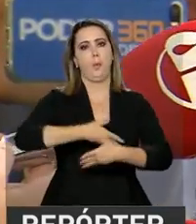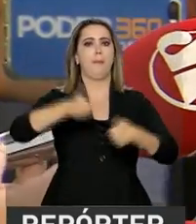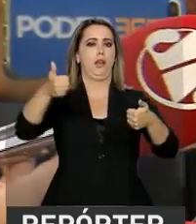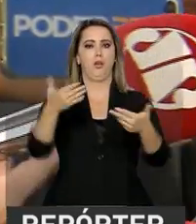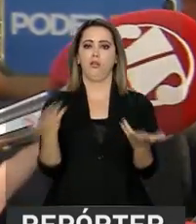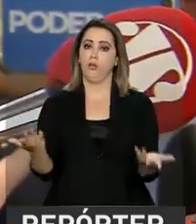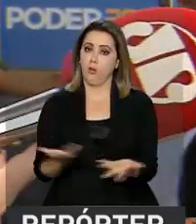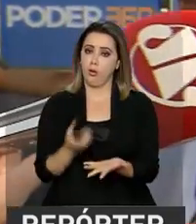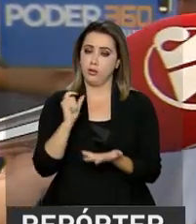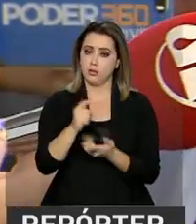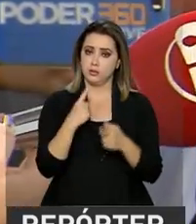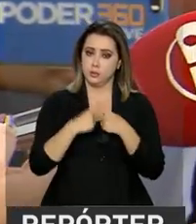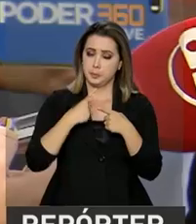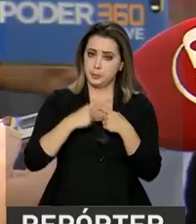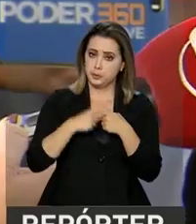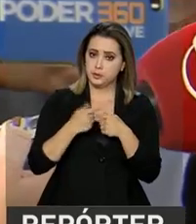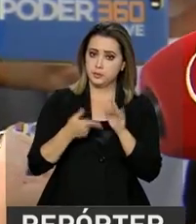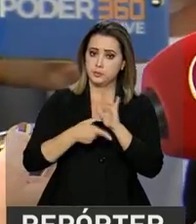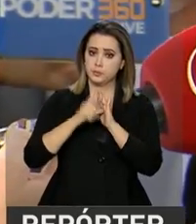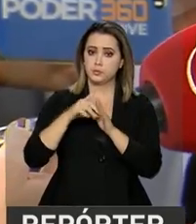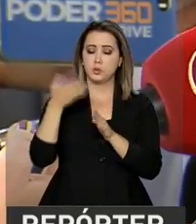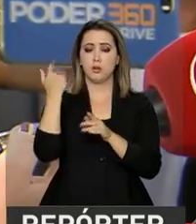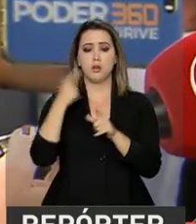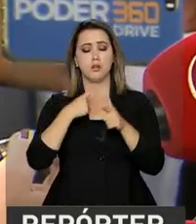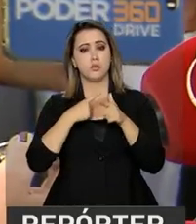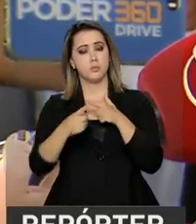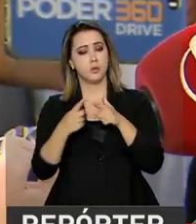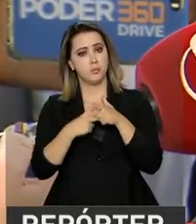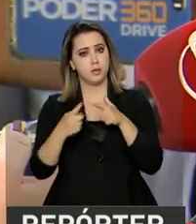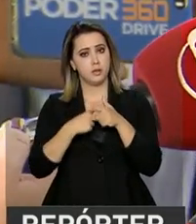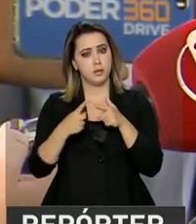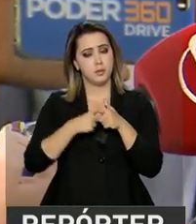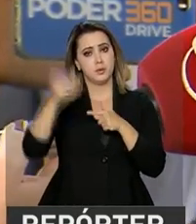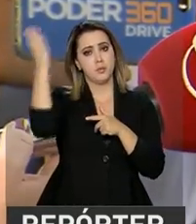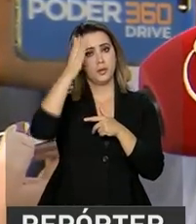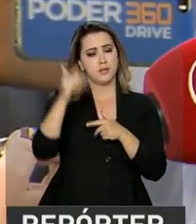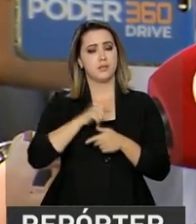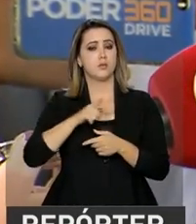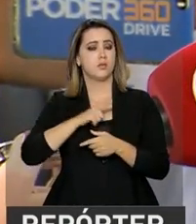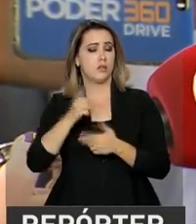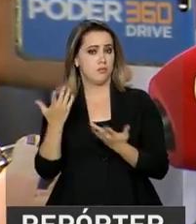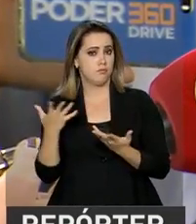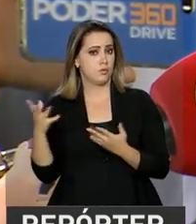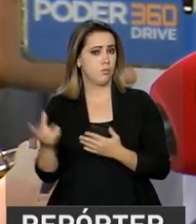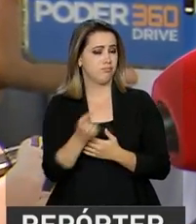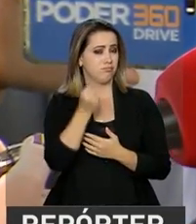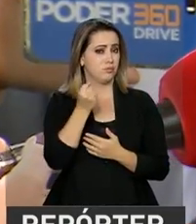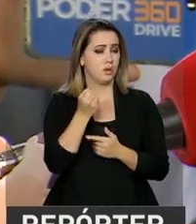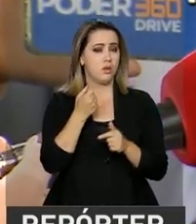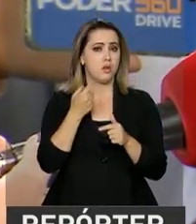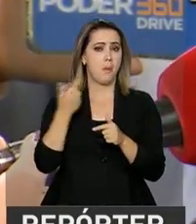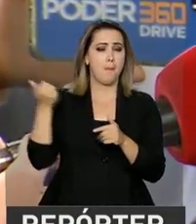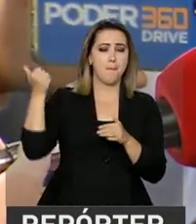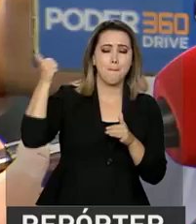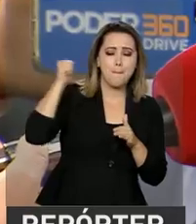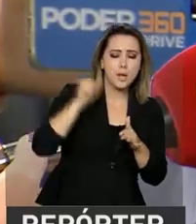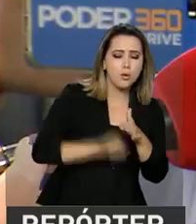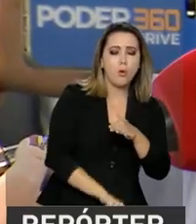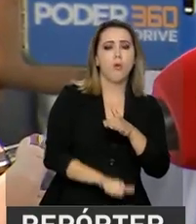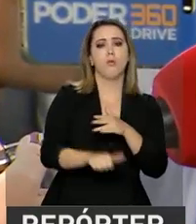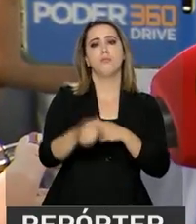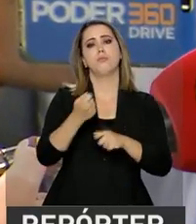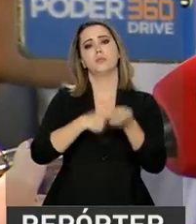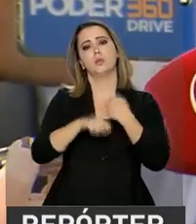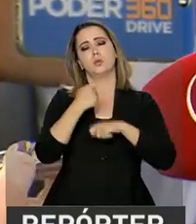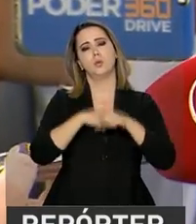porque se no momento de maior dificuldade em que o Brasil passou quando saiu do de uma das piores recessões